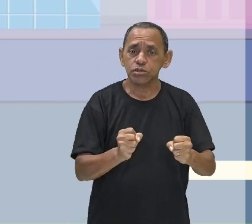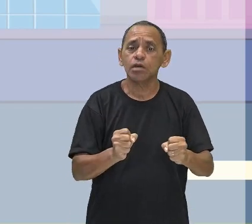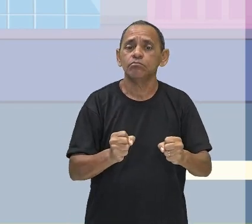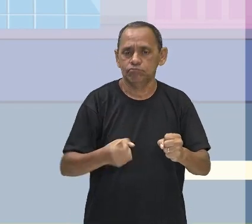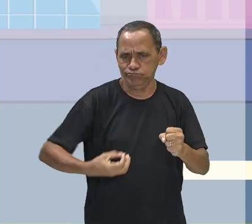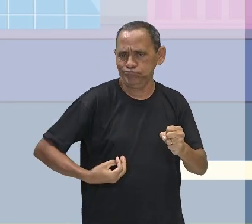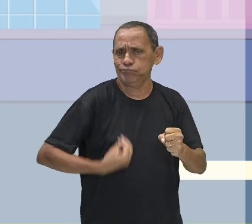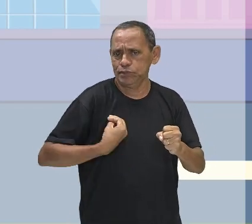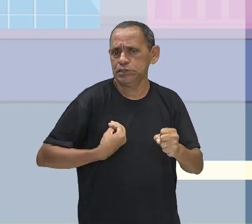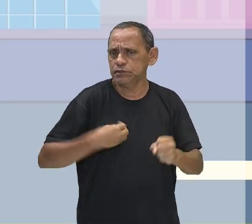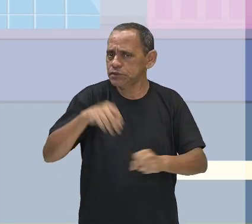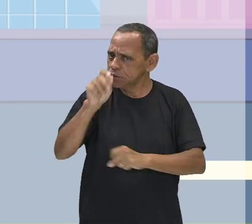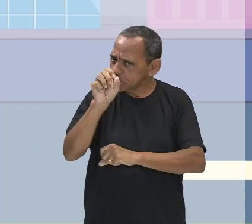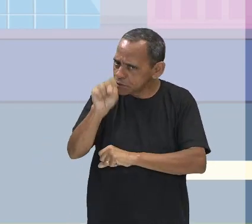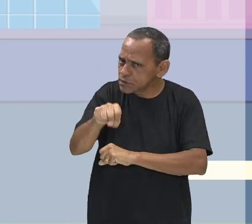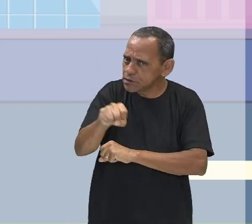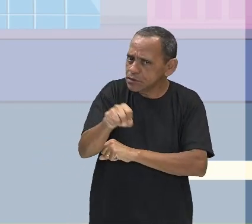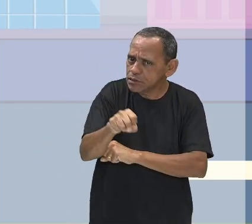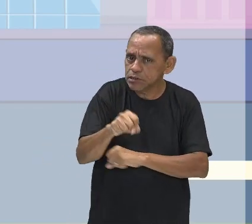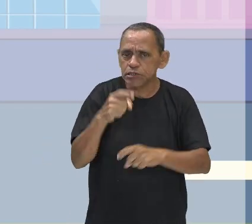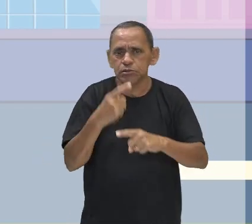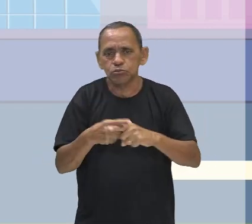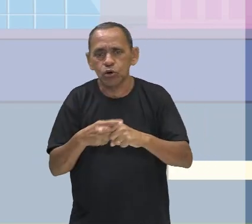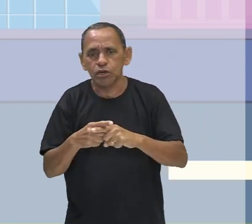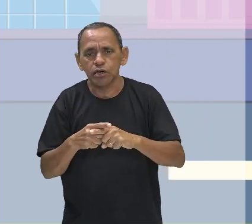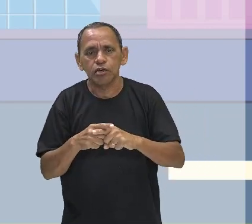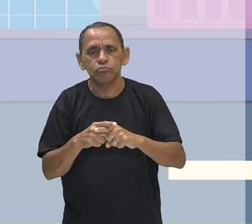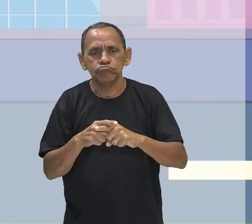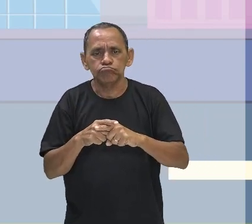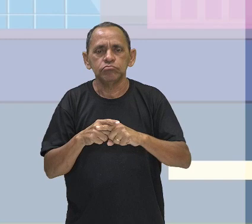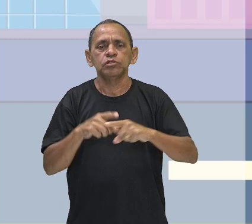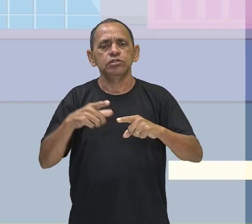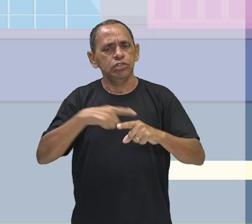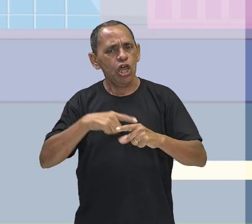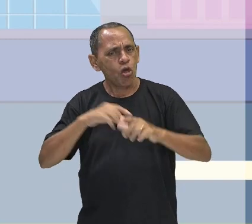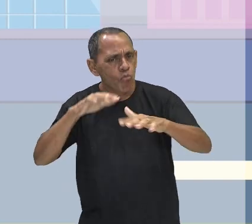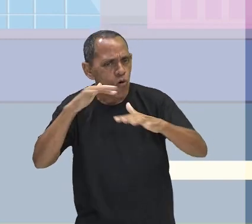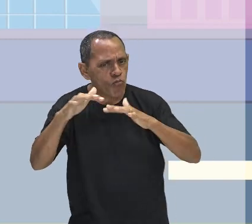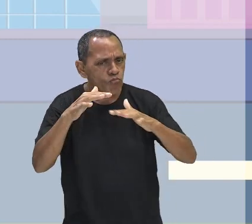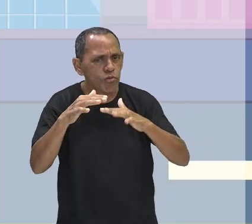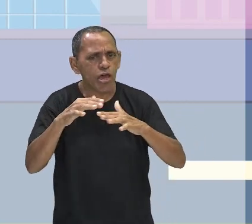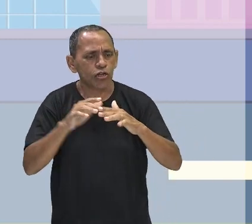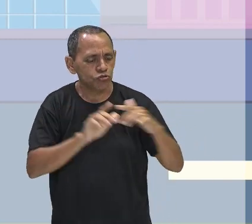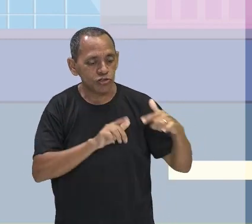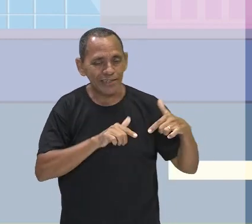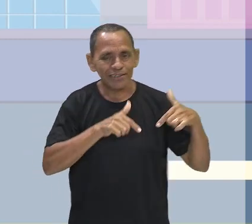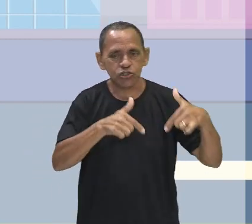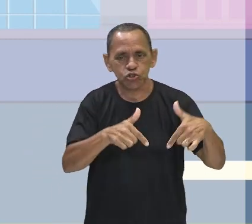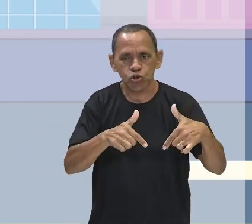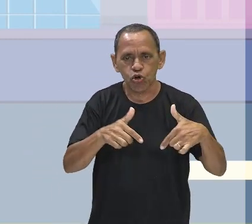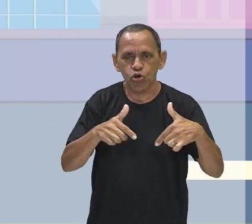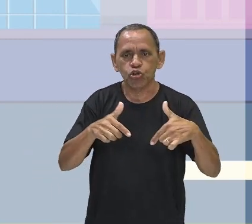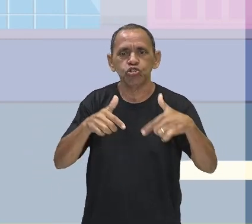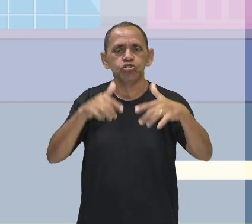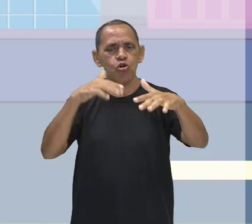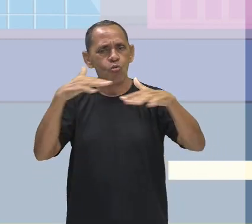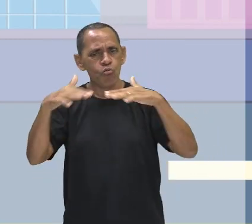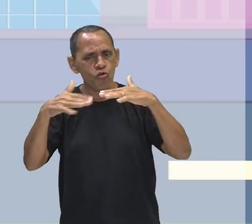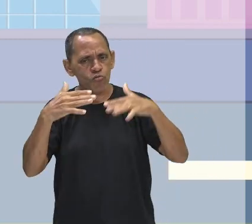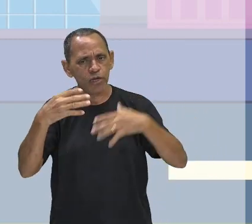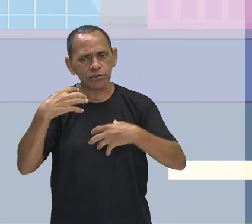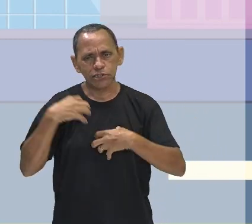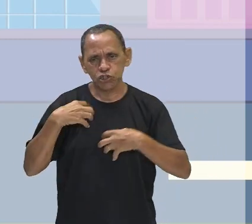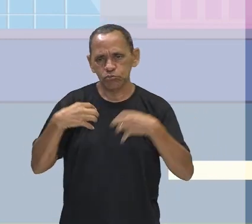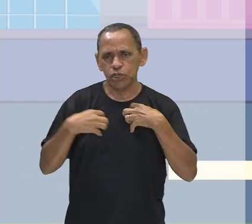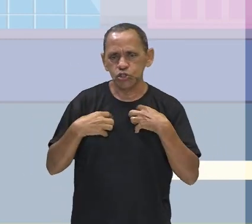ela existe movendo nossas ações, movendo nossos sentimentos. A forma como interpretamos o